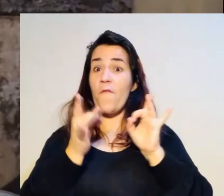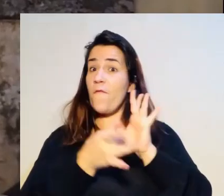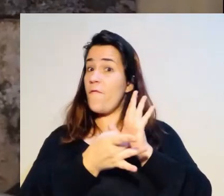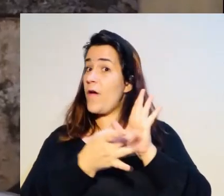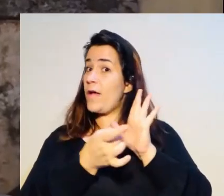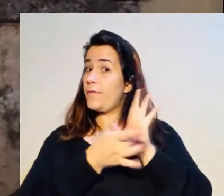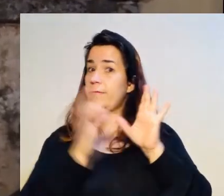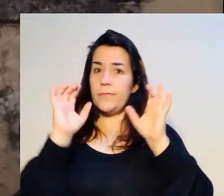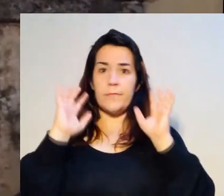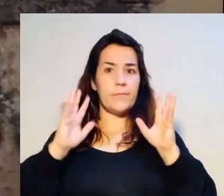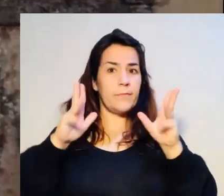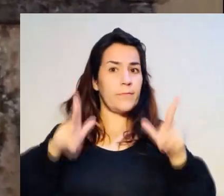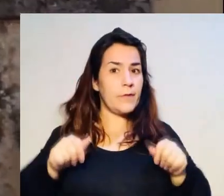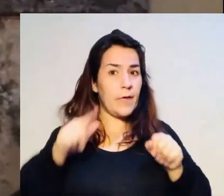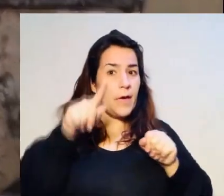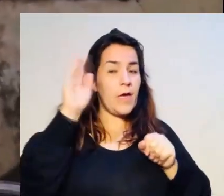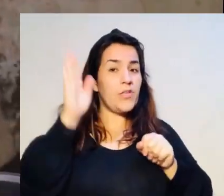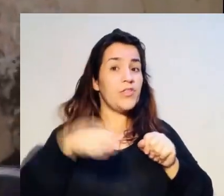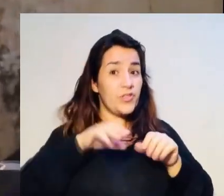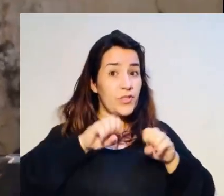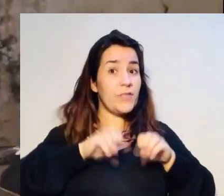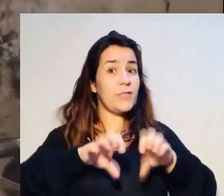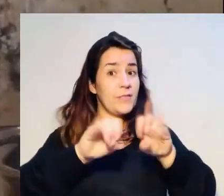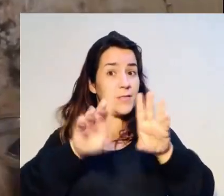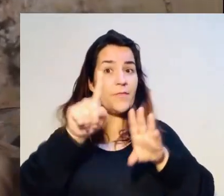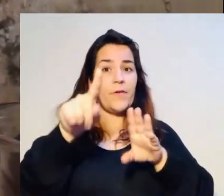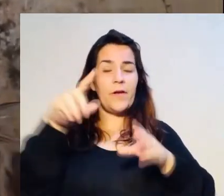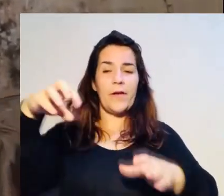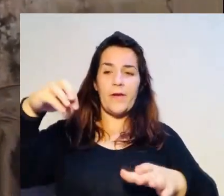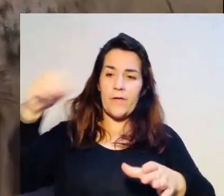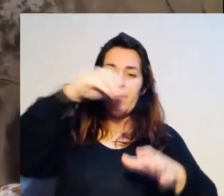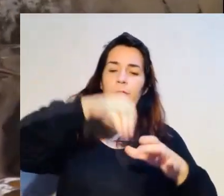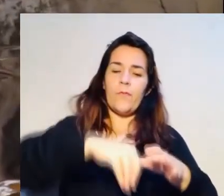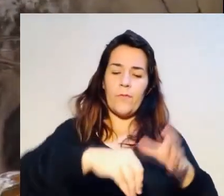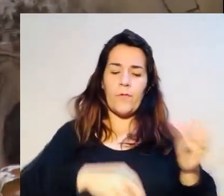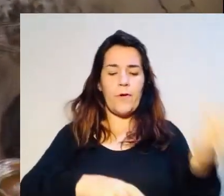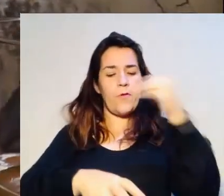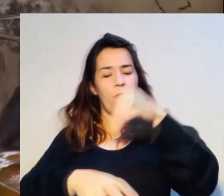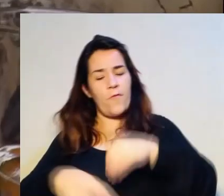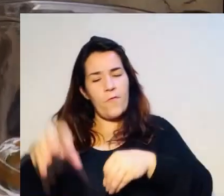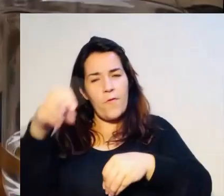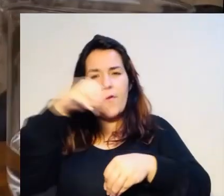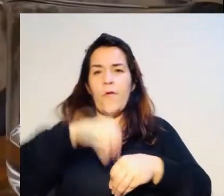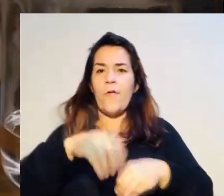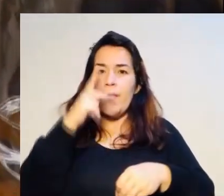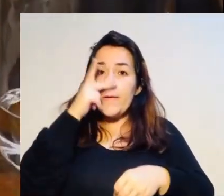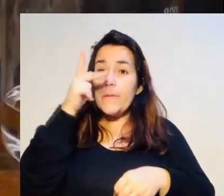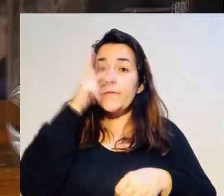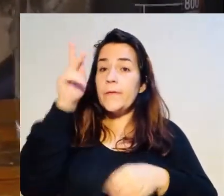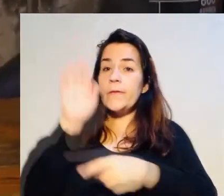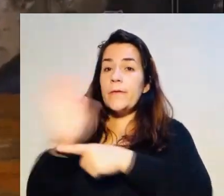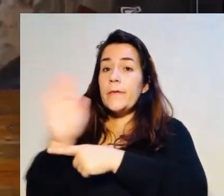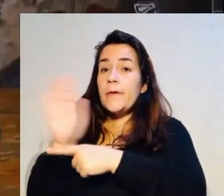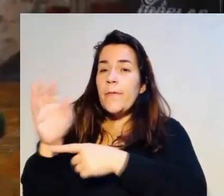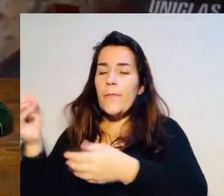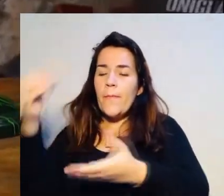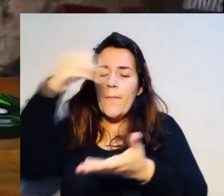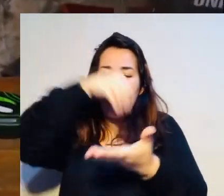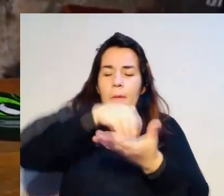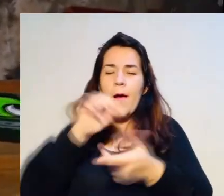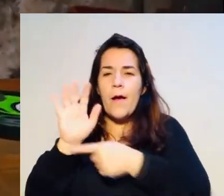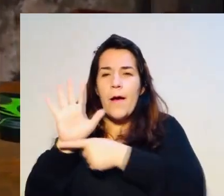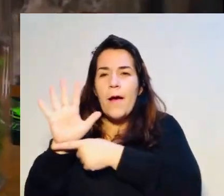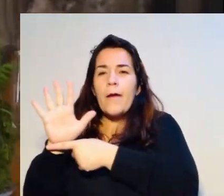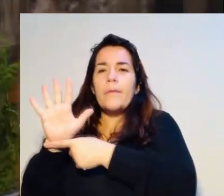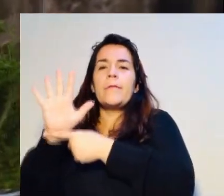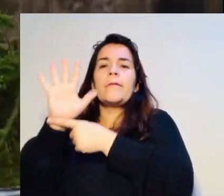vidro limpo, esterilizado que eu já ensinei, e vai colocando a erva. E não se esqueça do Pai Eduardo, que